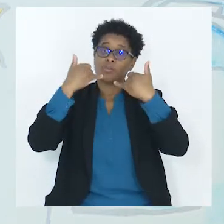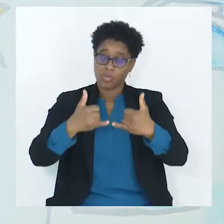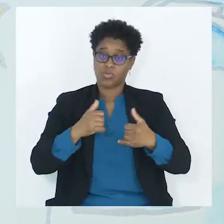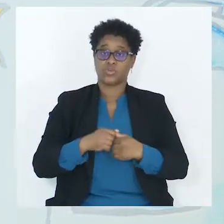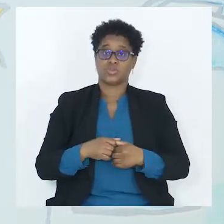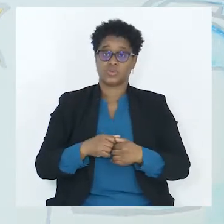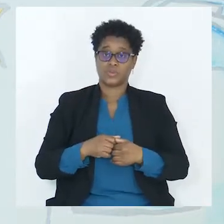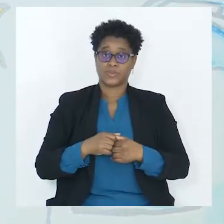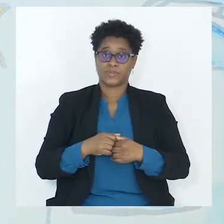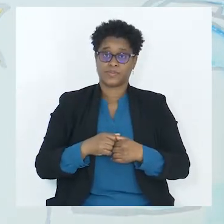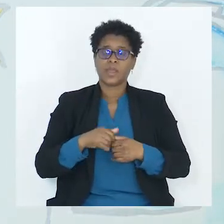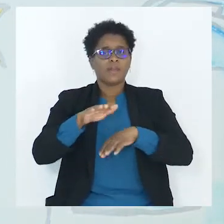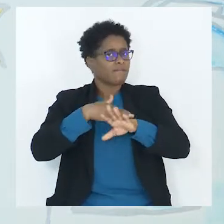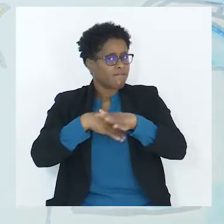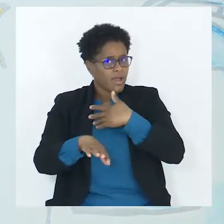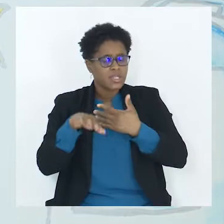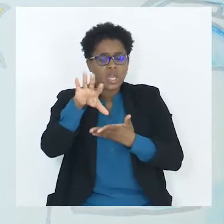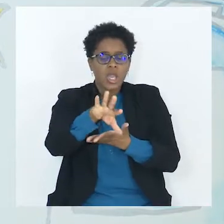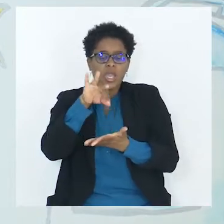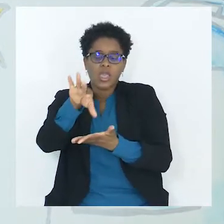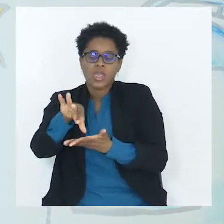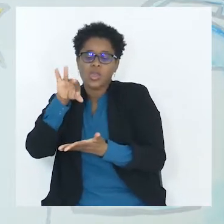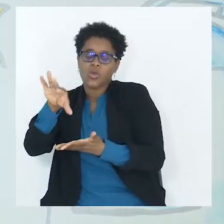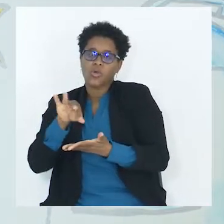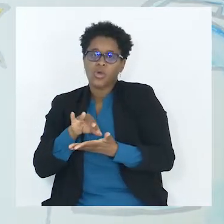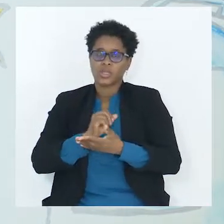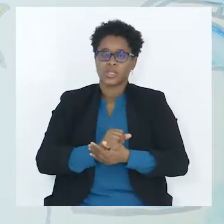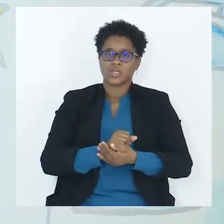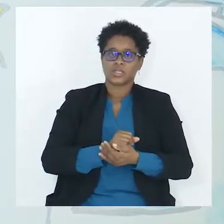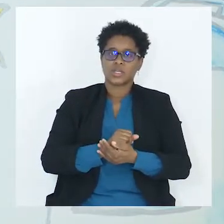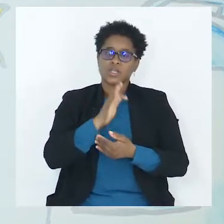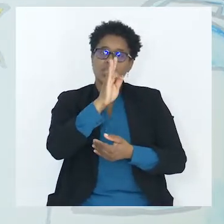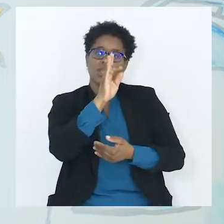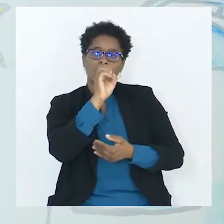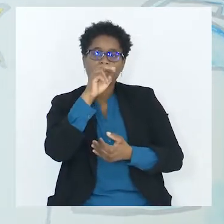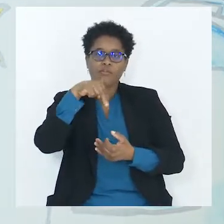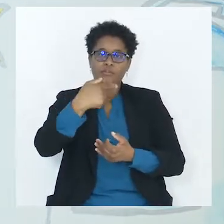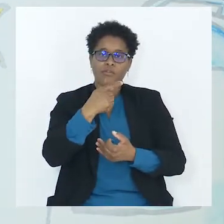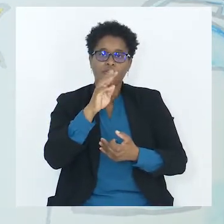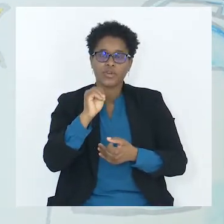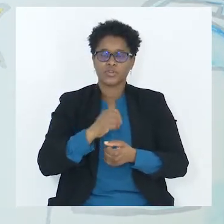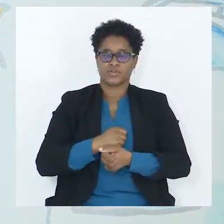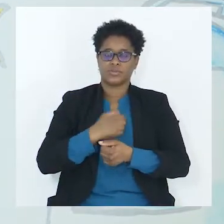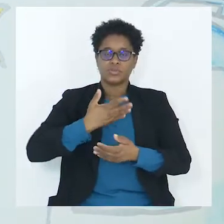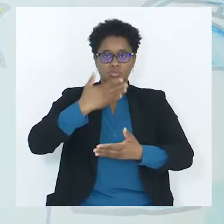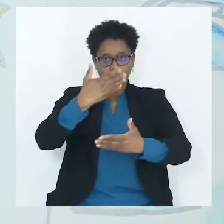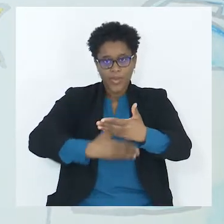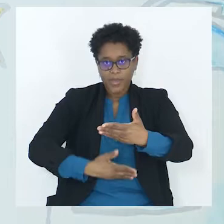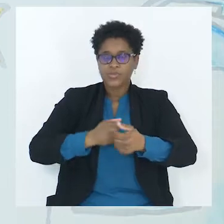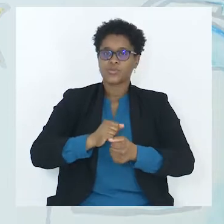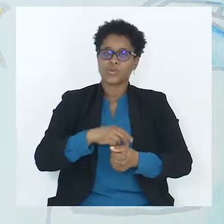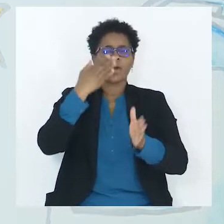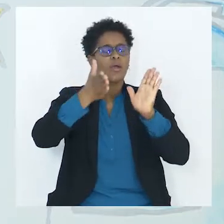Depois disso, faz recolha das fontes, dos